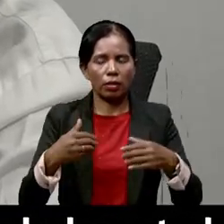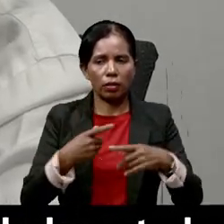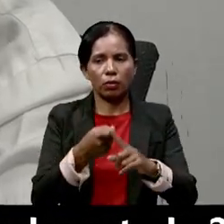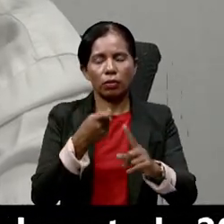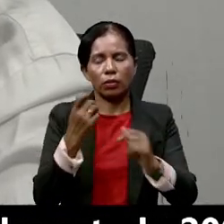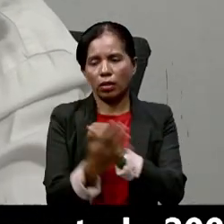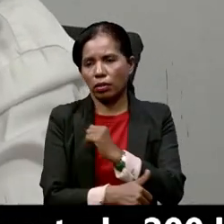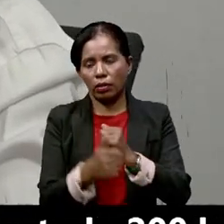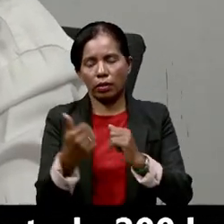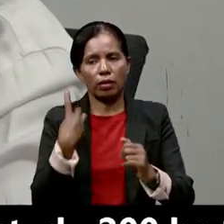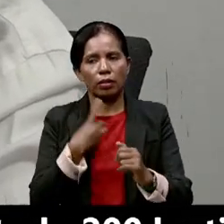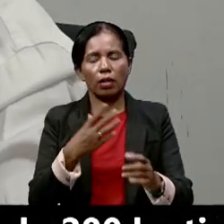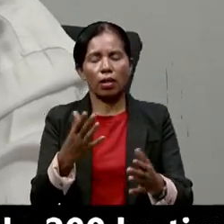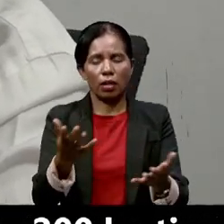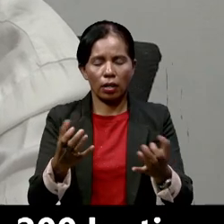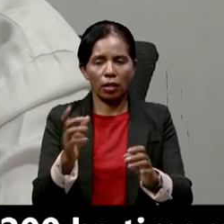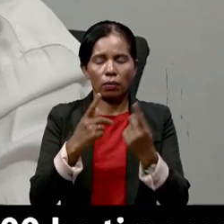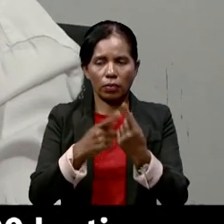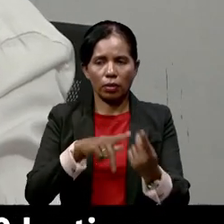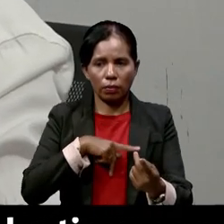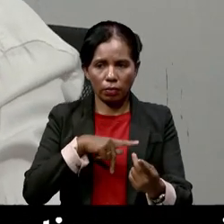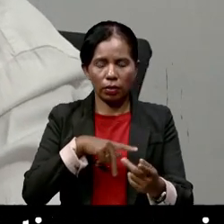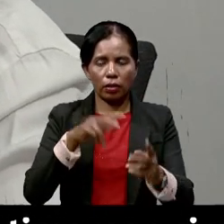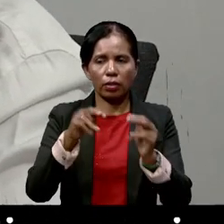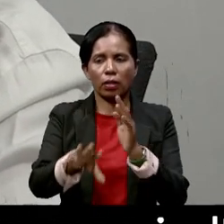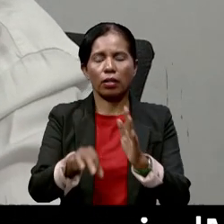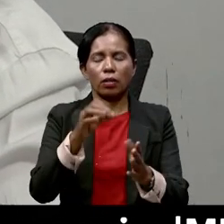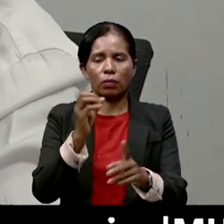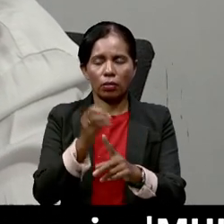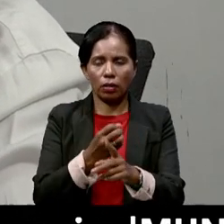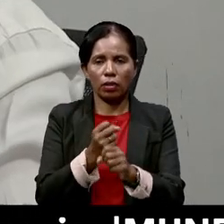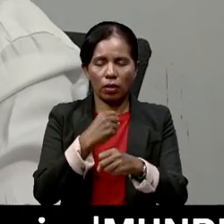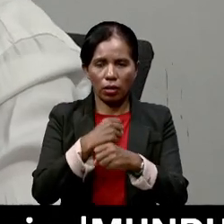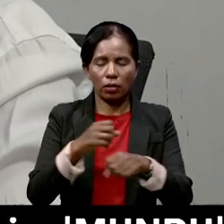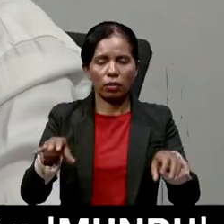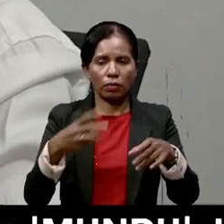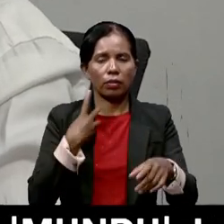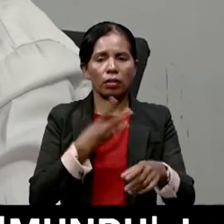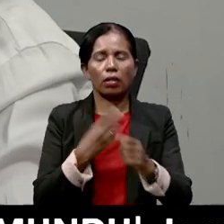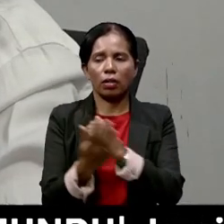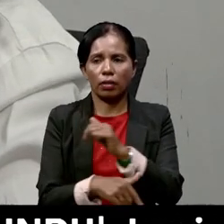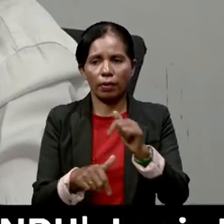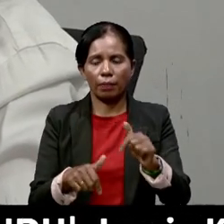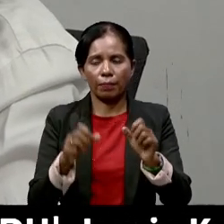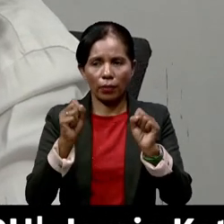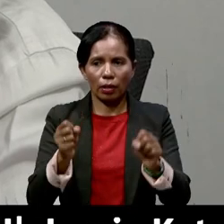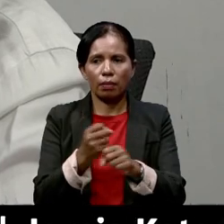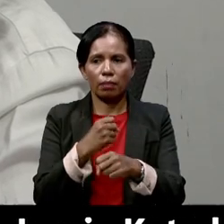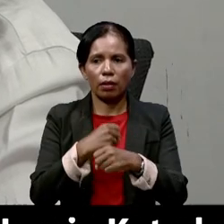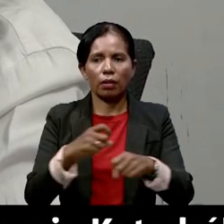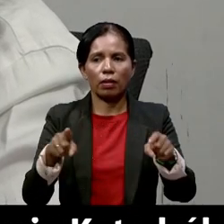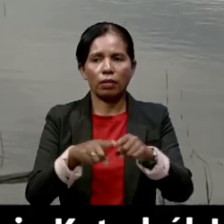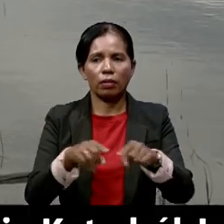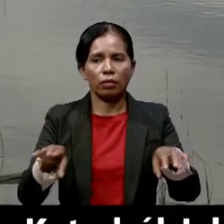mais israelio e ta kar ke tenis tor privado sira tem ke nain par hetan portnero dal investimento ni rairasi Prezaro ser meu mãe, tem que bela halo nesse livro